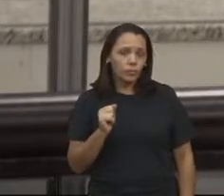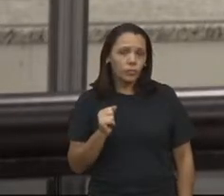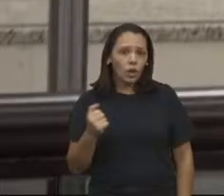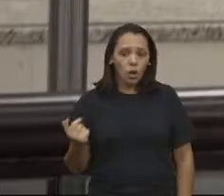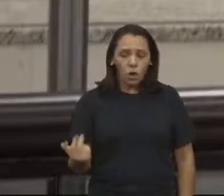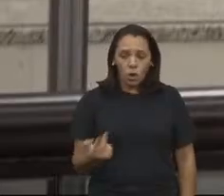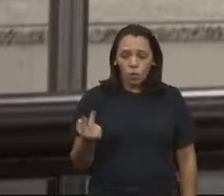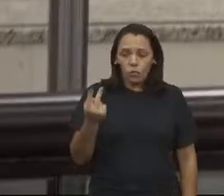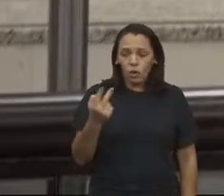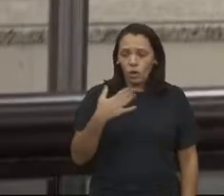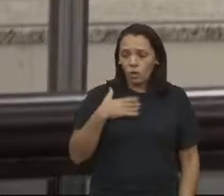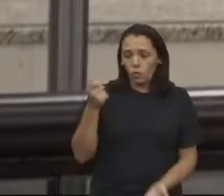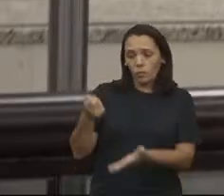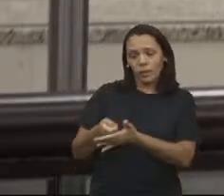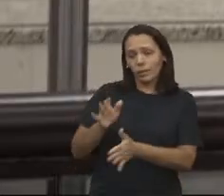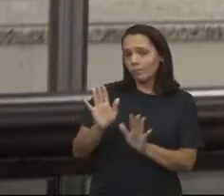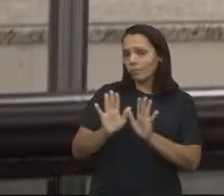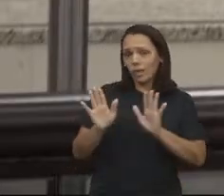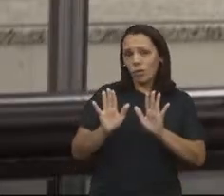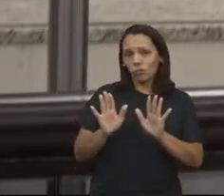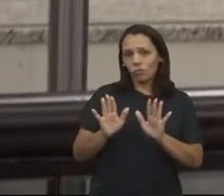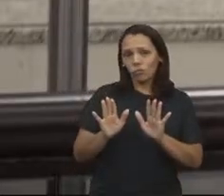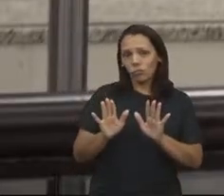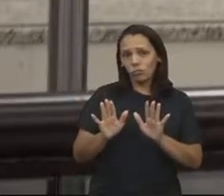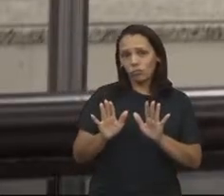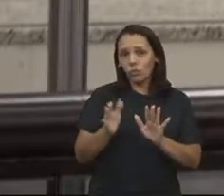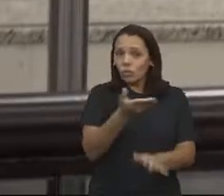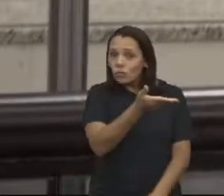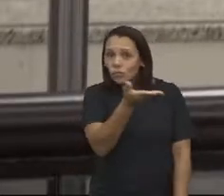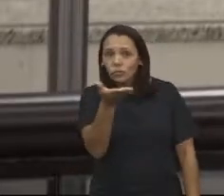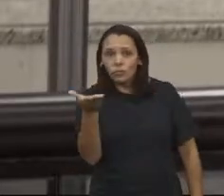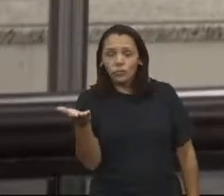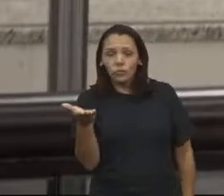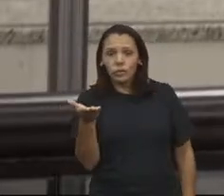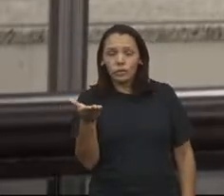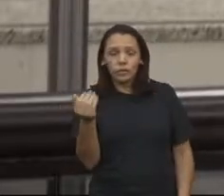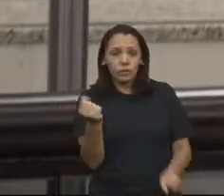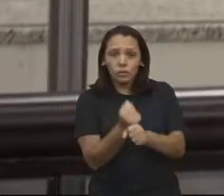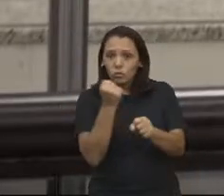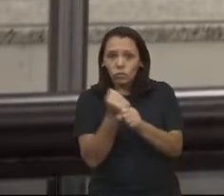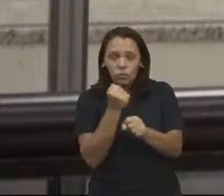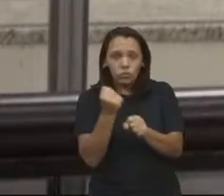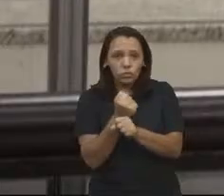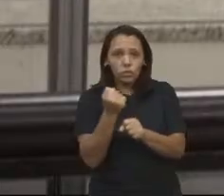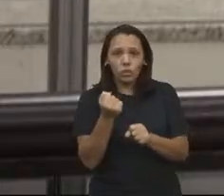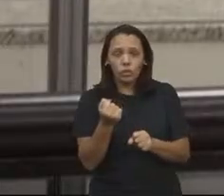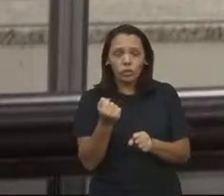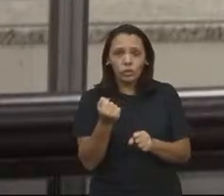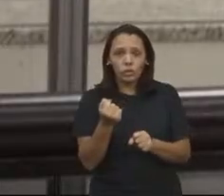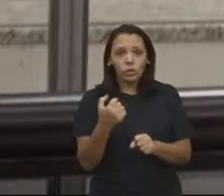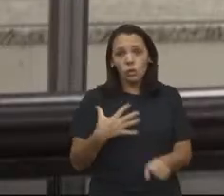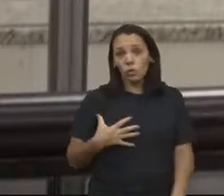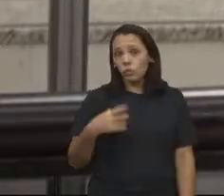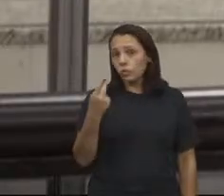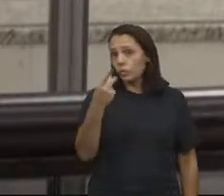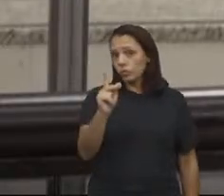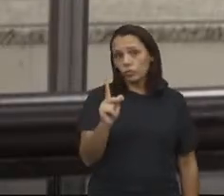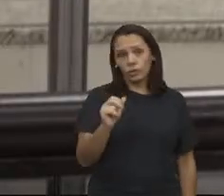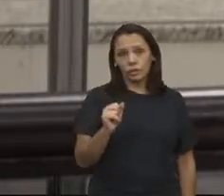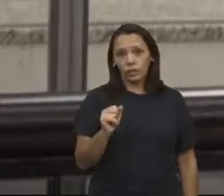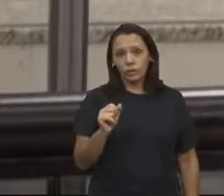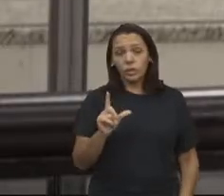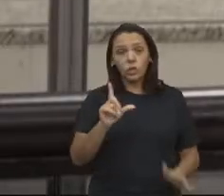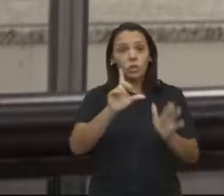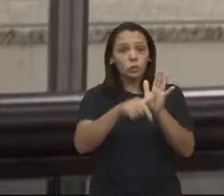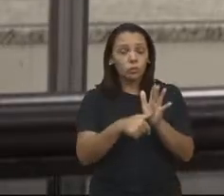custo não vai sair do meu bolso. O custo vai sair do bolso de vocês que um dia constroem. O bolso vai sair do filho de vocês, que um dia vai ter que